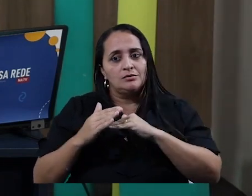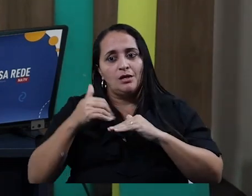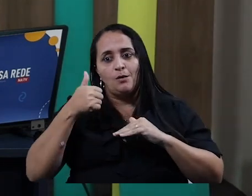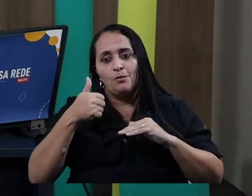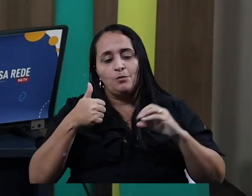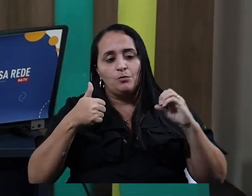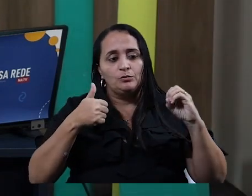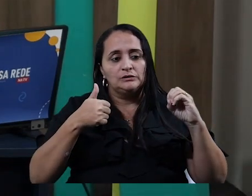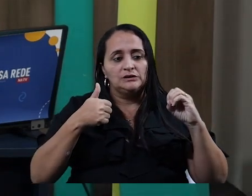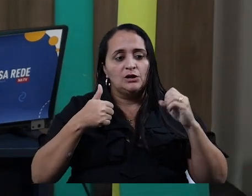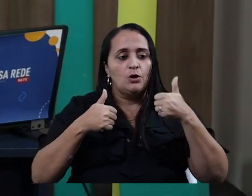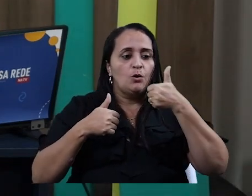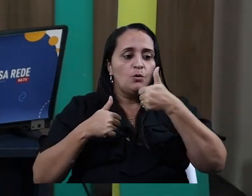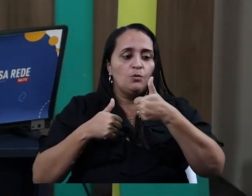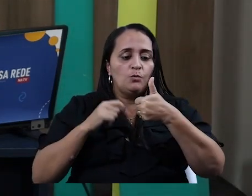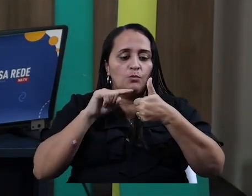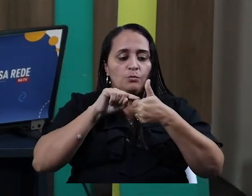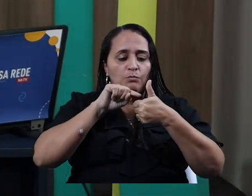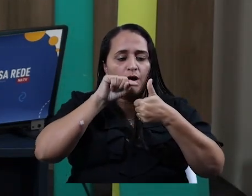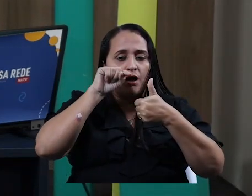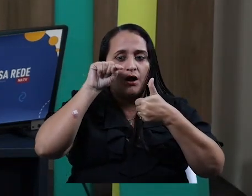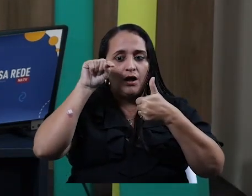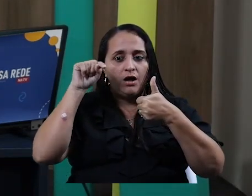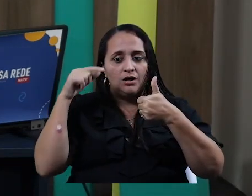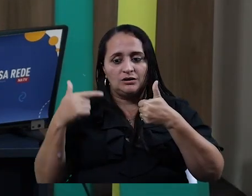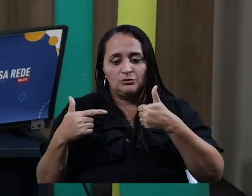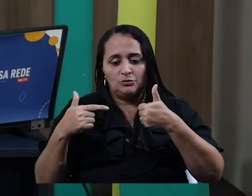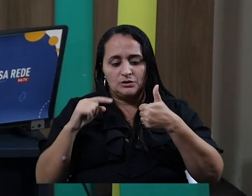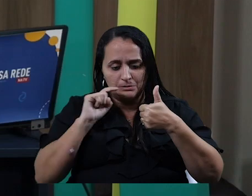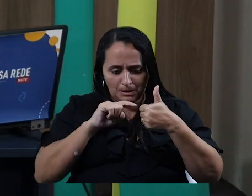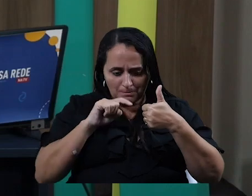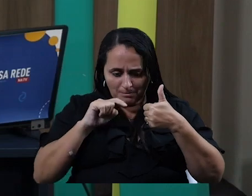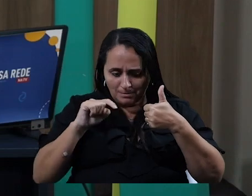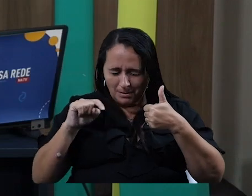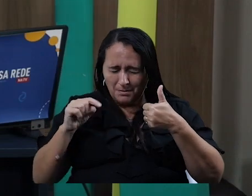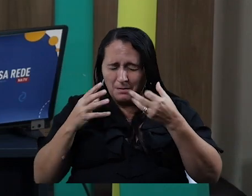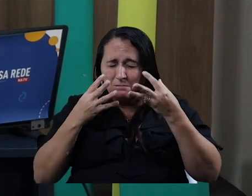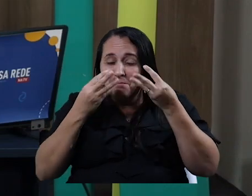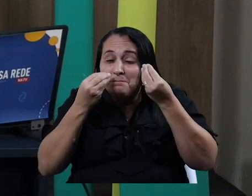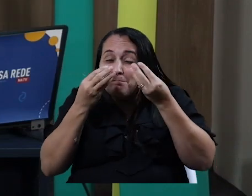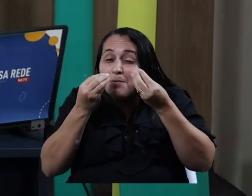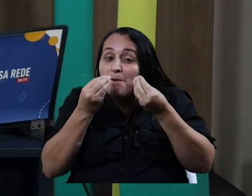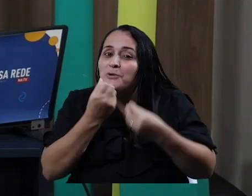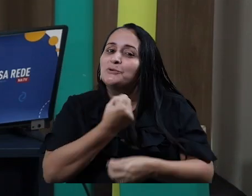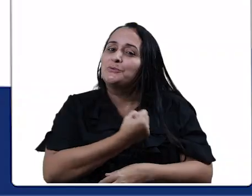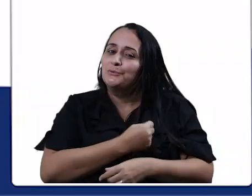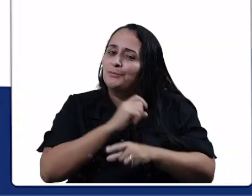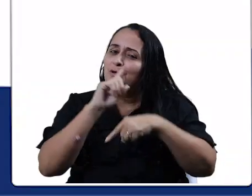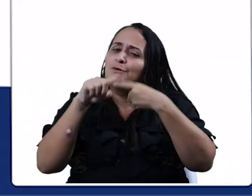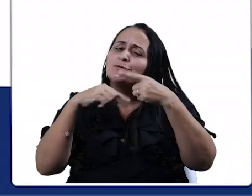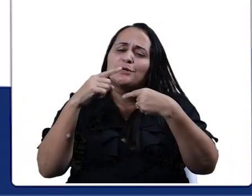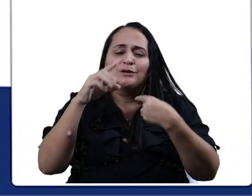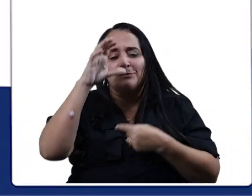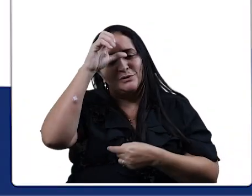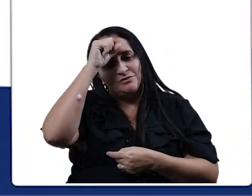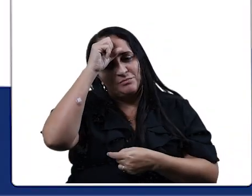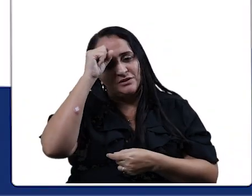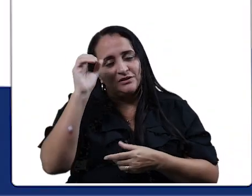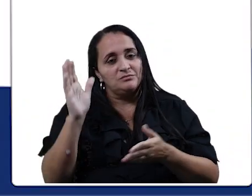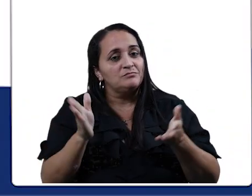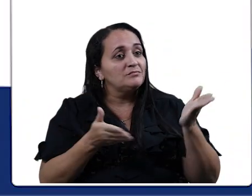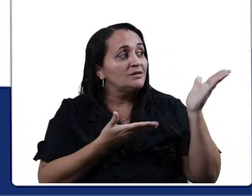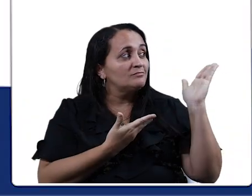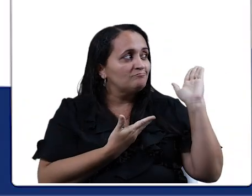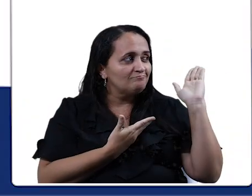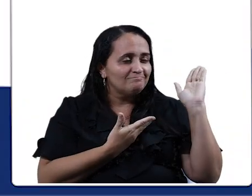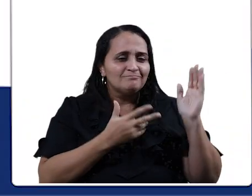1, entre 1 e 2. Agora, o que é que eu dou como exemplo para você? Essa reta aqui, que parece uma